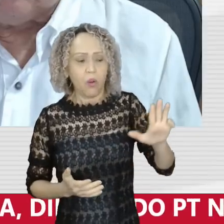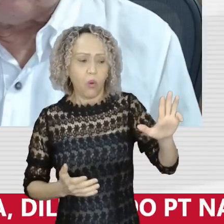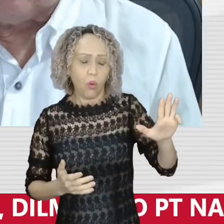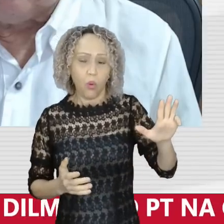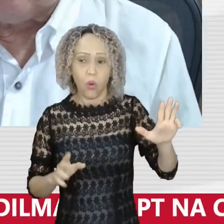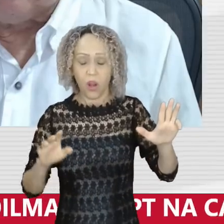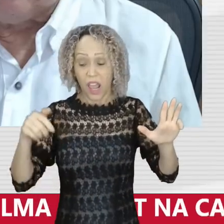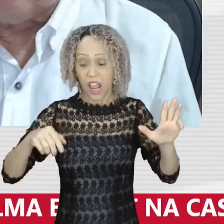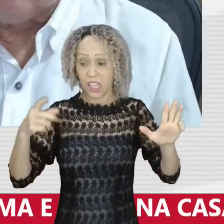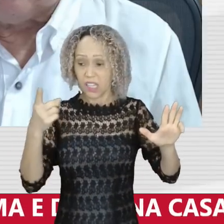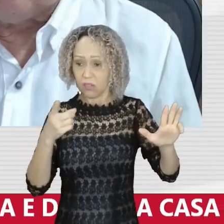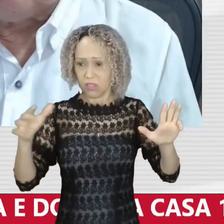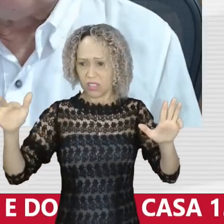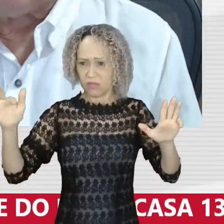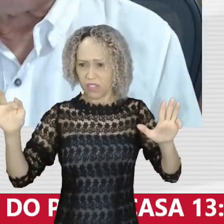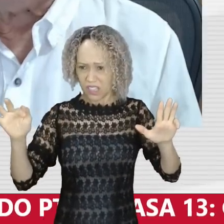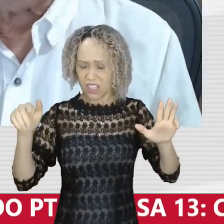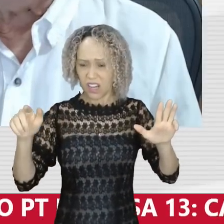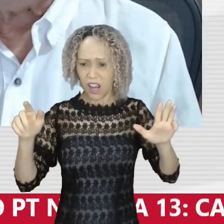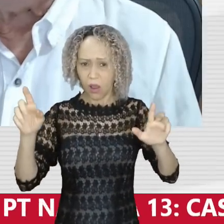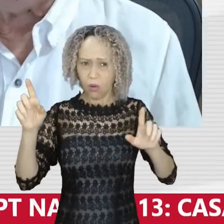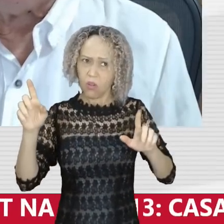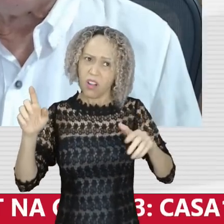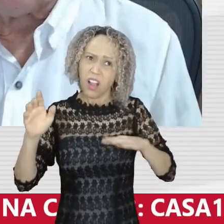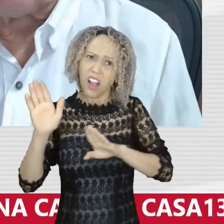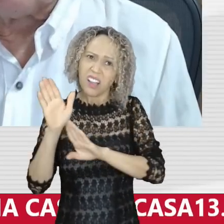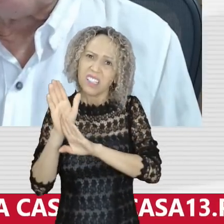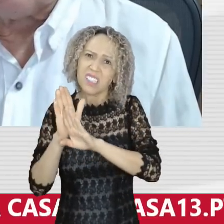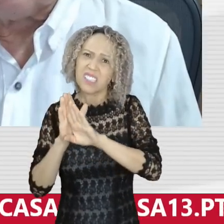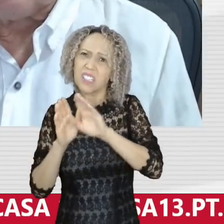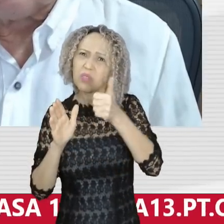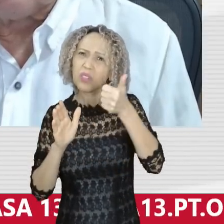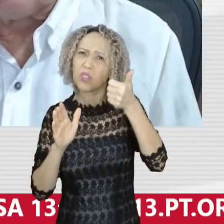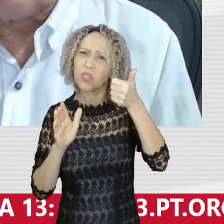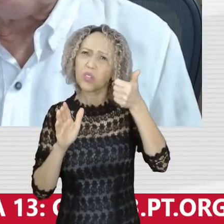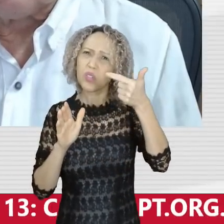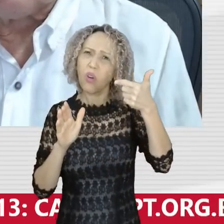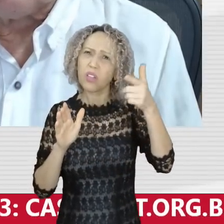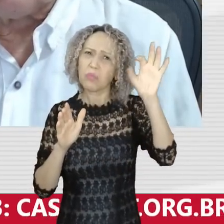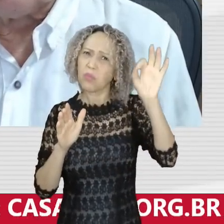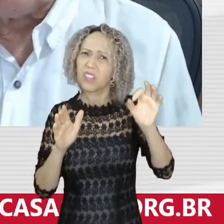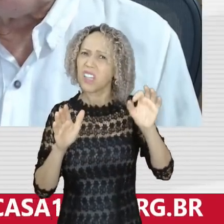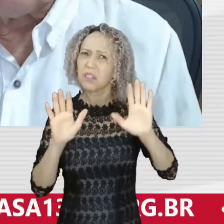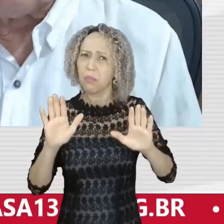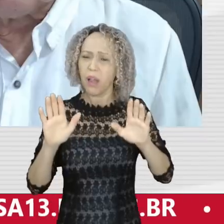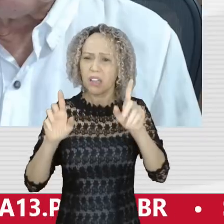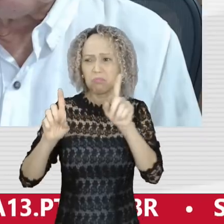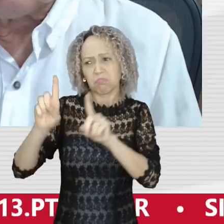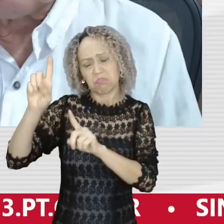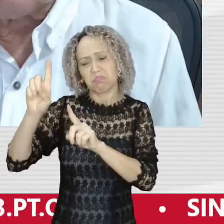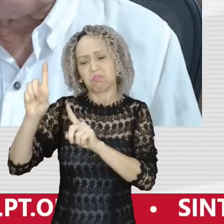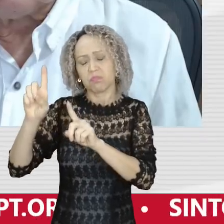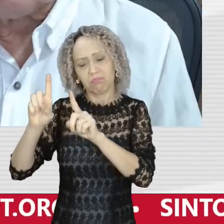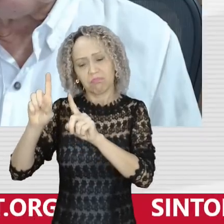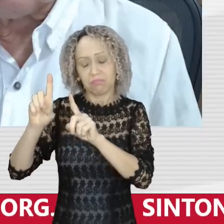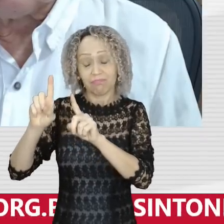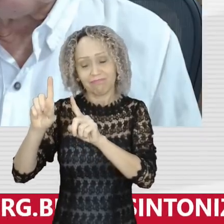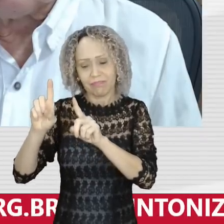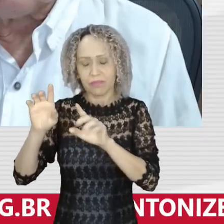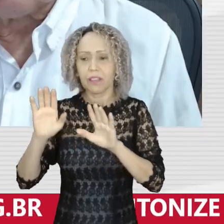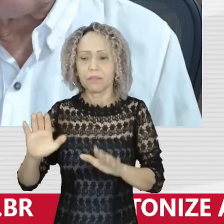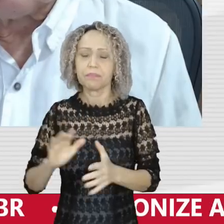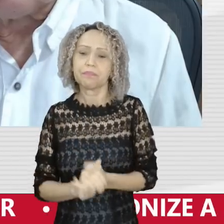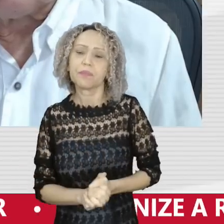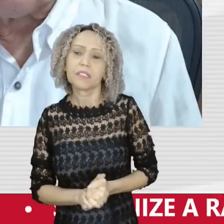crescido 12%, isso foi muito significativo, mas acho que o DF também mostra, assim, ao